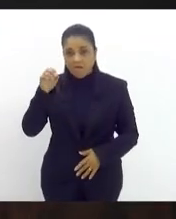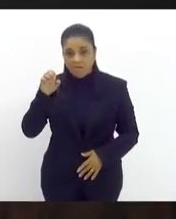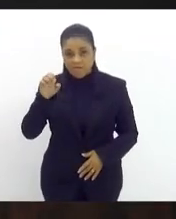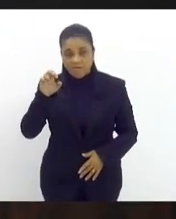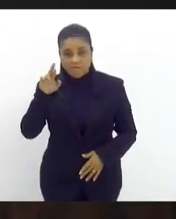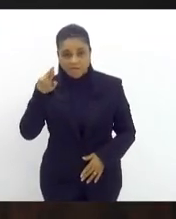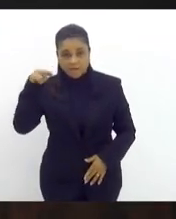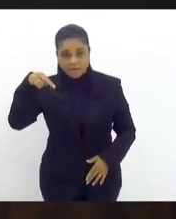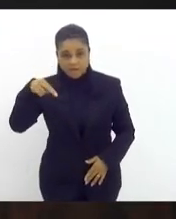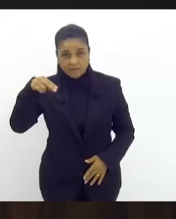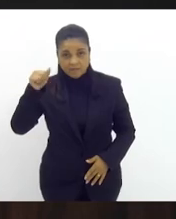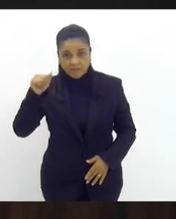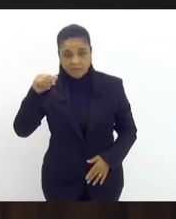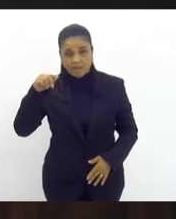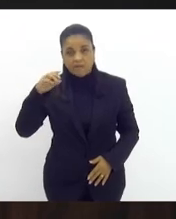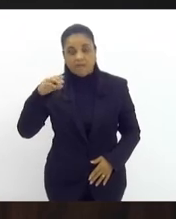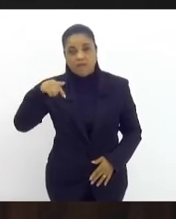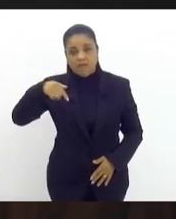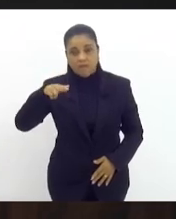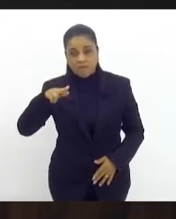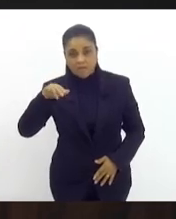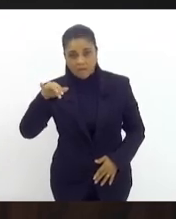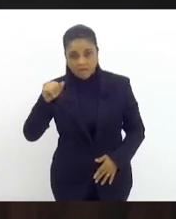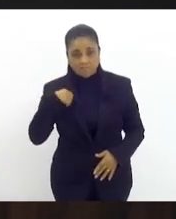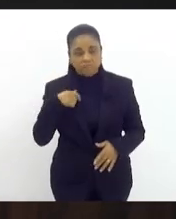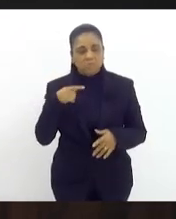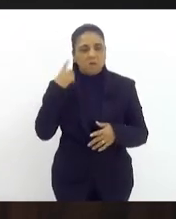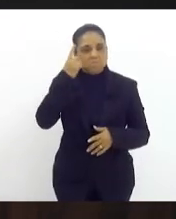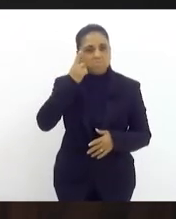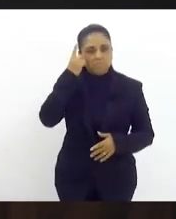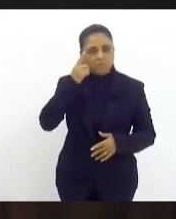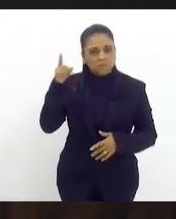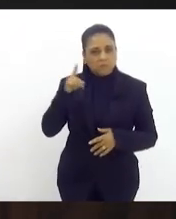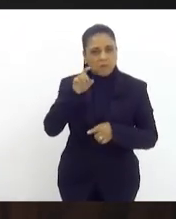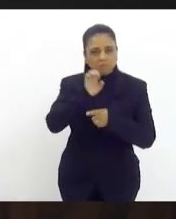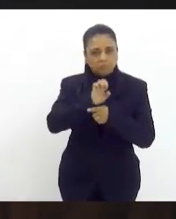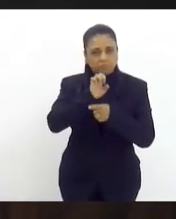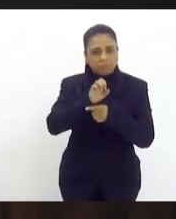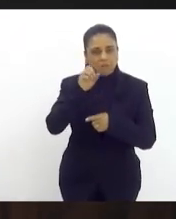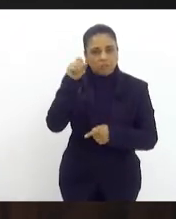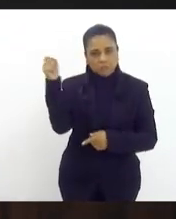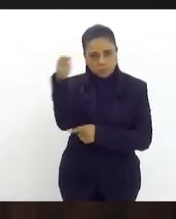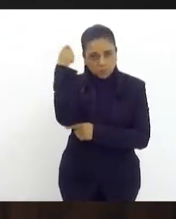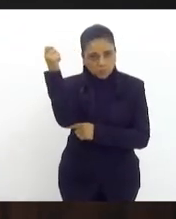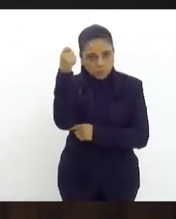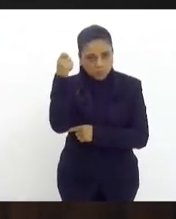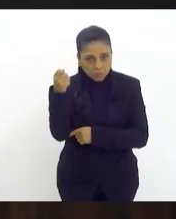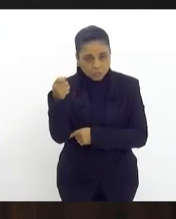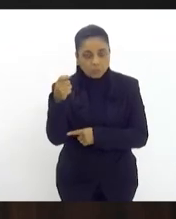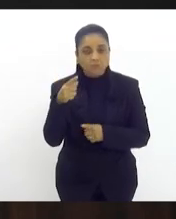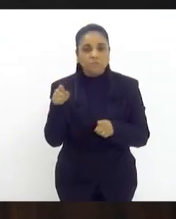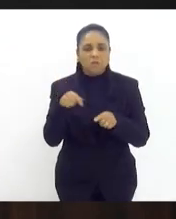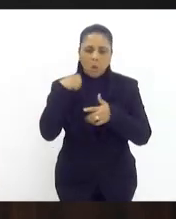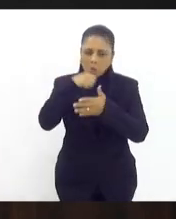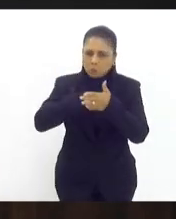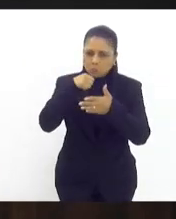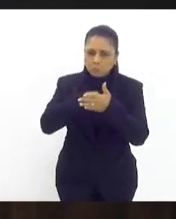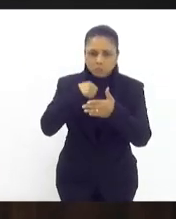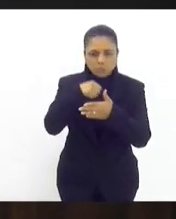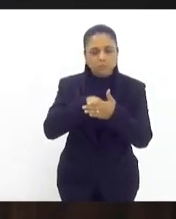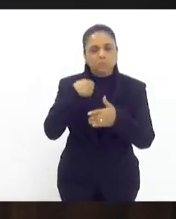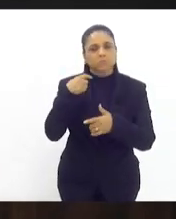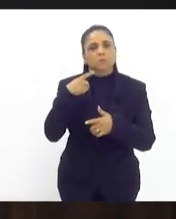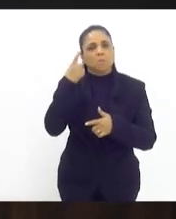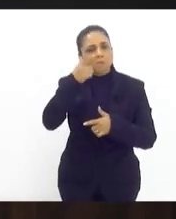da Criança e do Adolescente eu e o deputado Lídio lá do Mato Grosso do Sul já vemos essa luta há muito tempo e outros